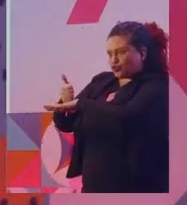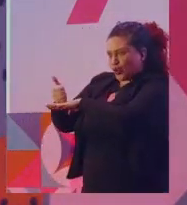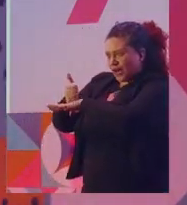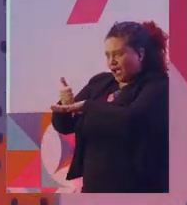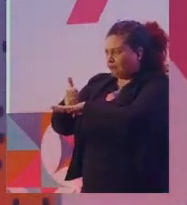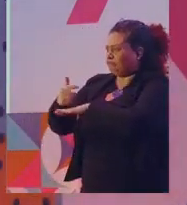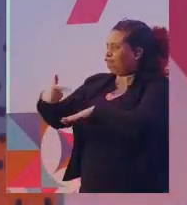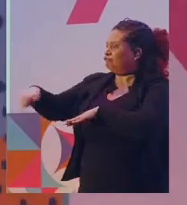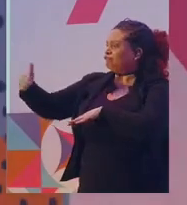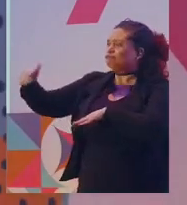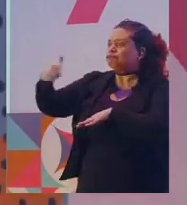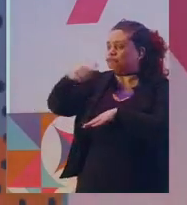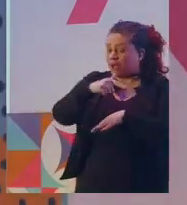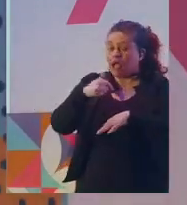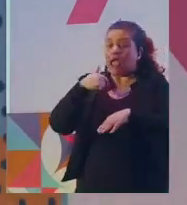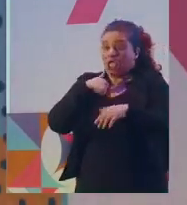Latam,